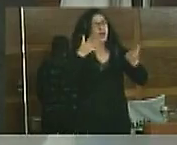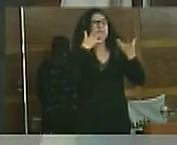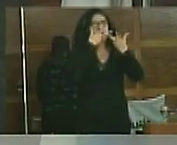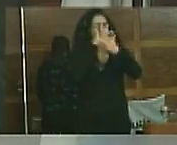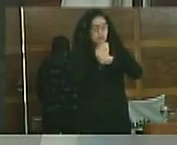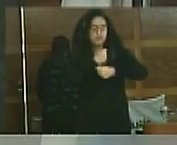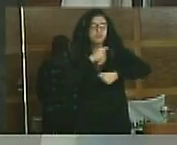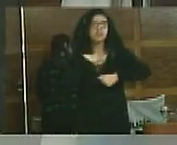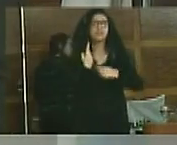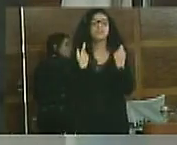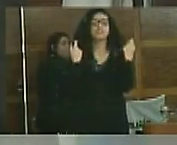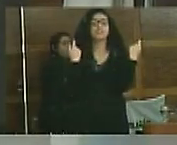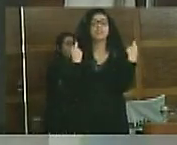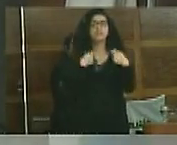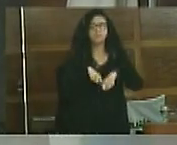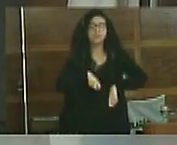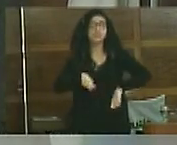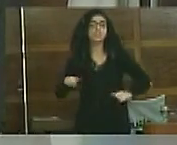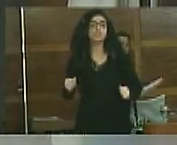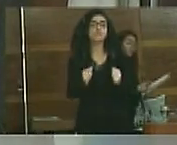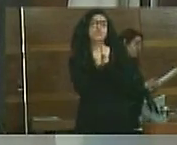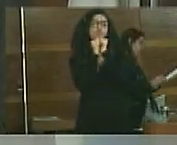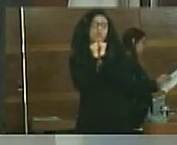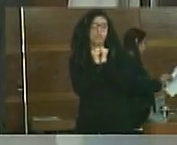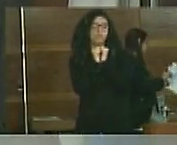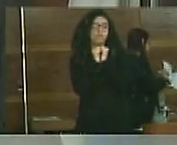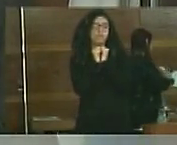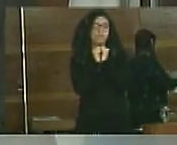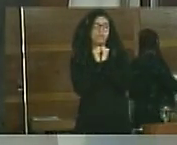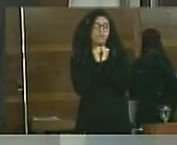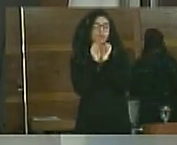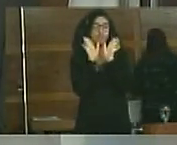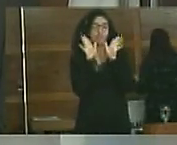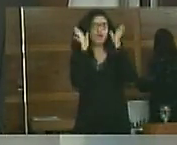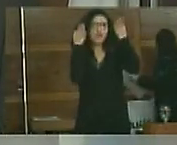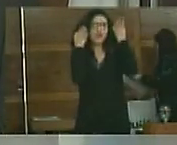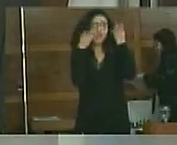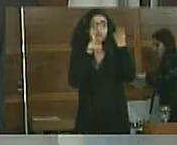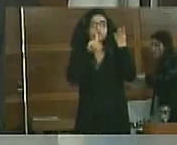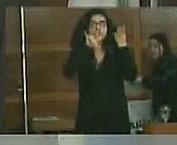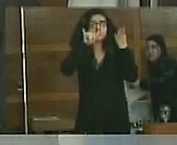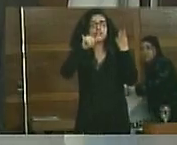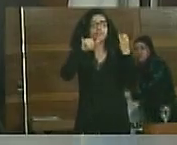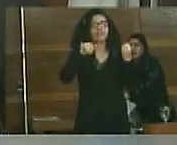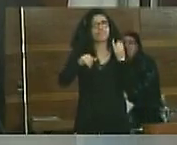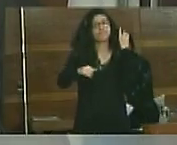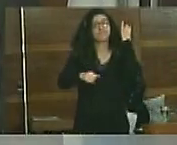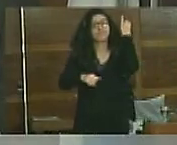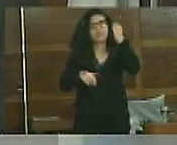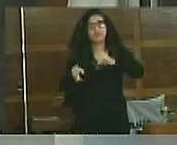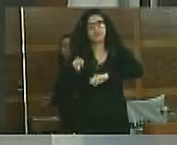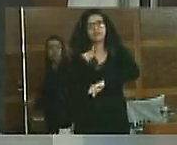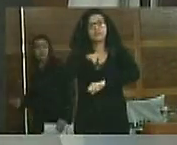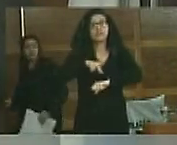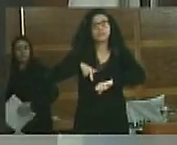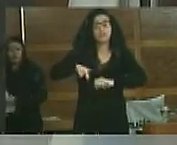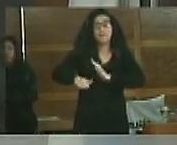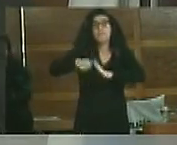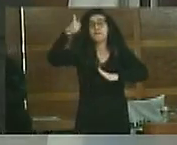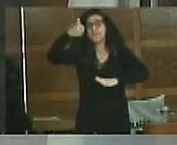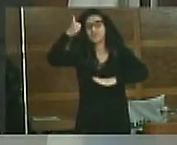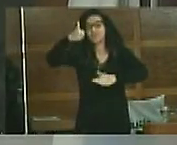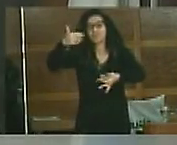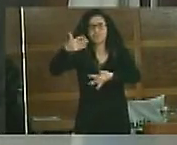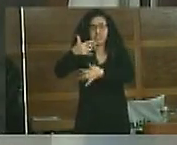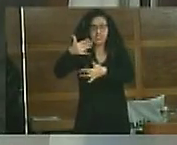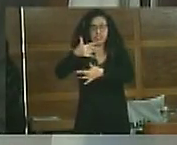nós temos que estar juntos para comemorar uma data importante no nosso país e principalmente na nossa